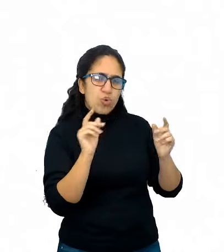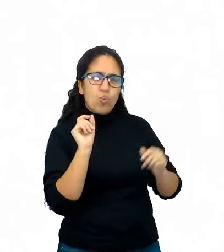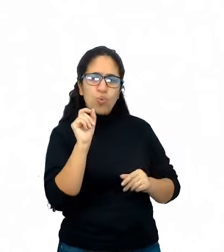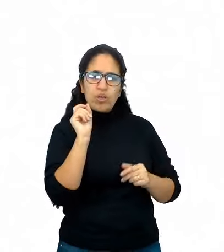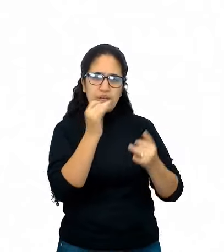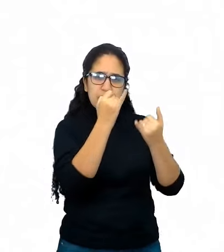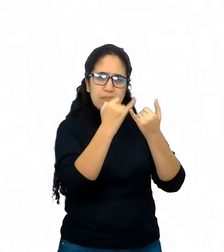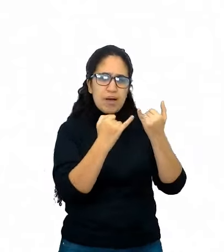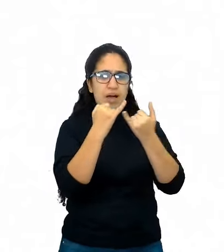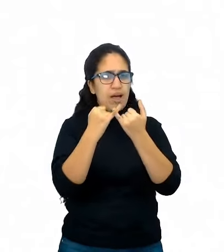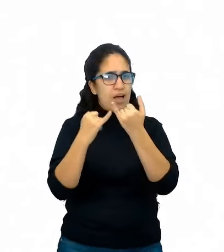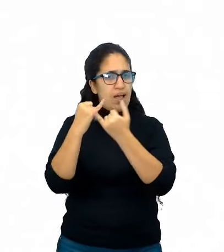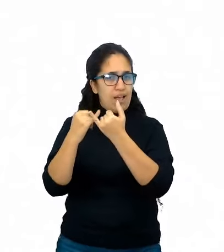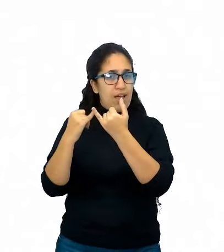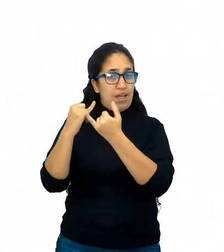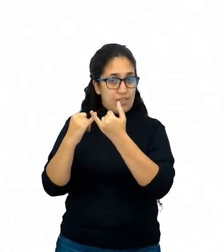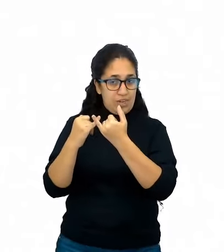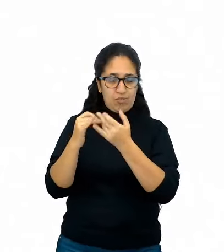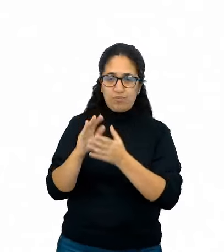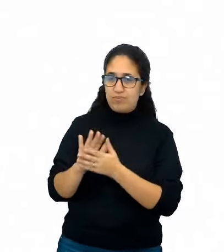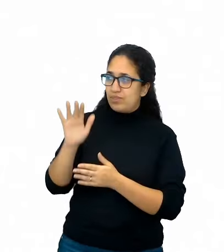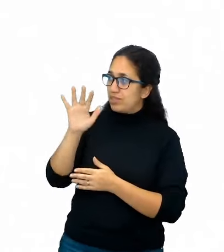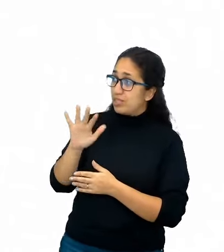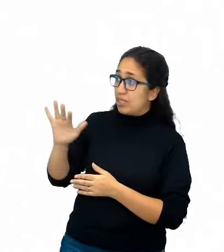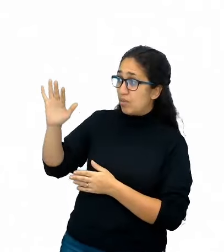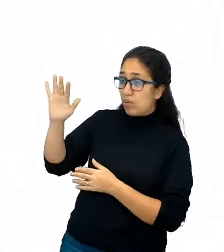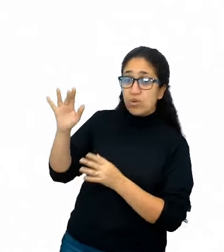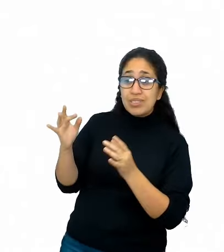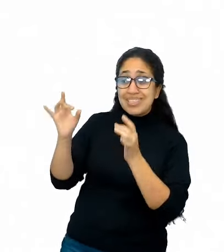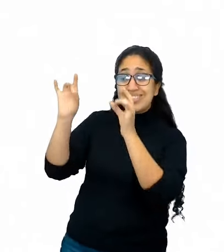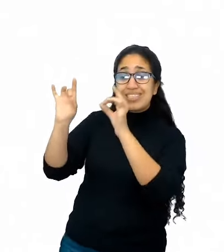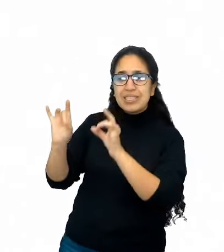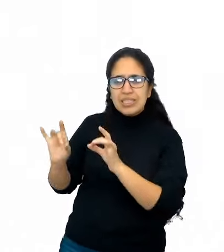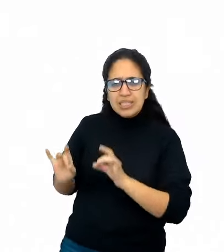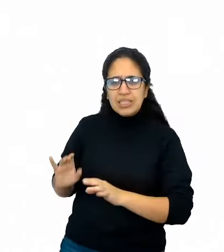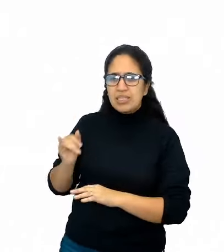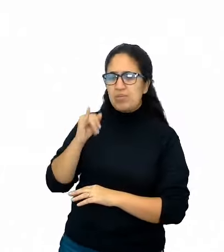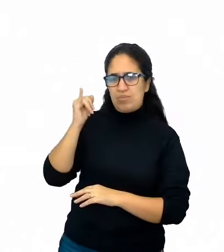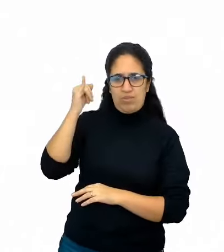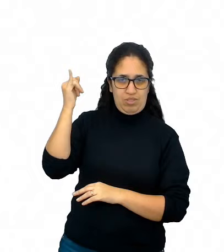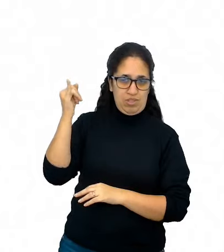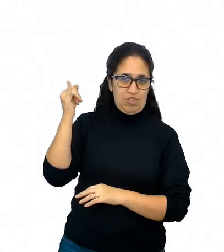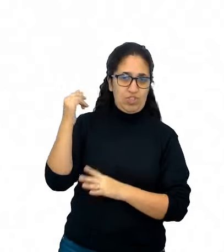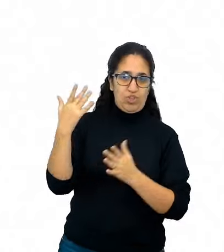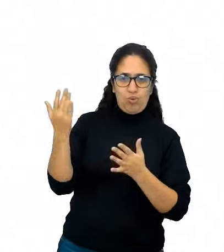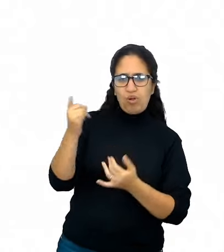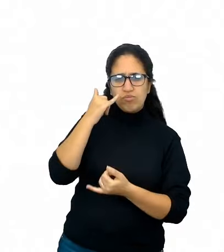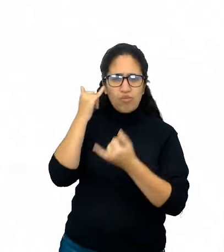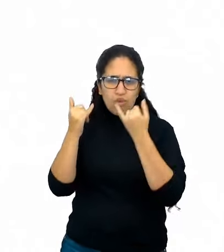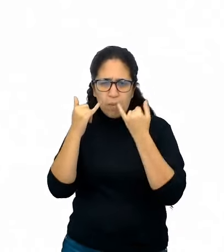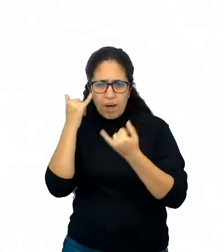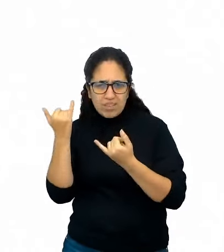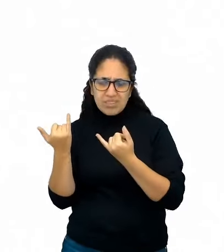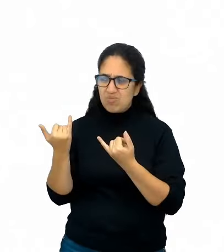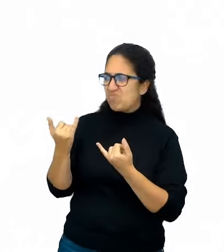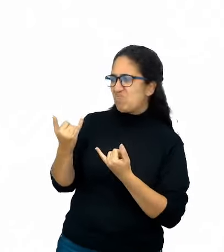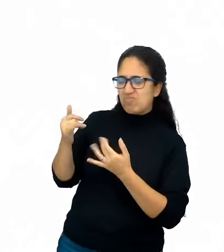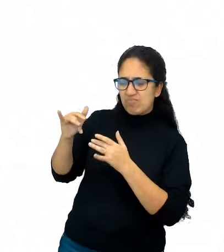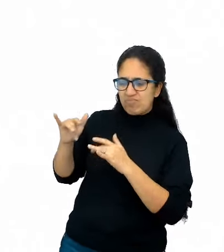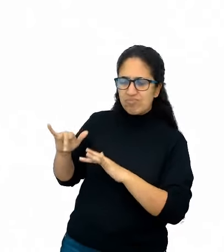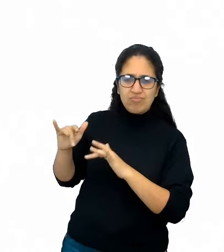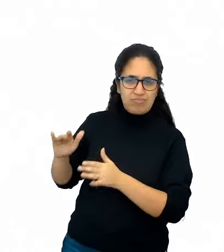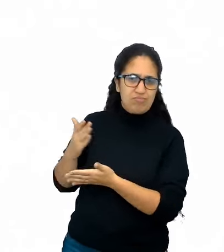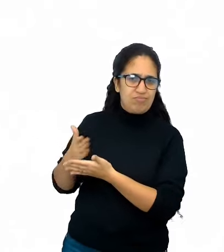padrões, focando apenas nos detalhes que são importantes, enquanto informações irrelevantes